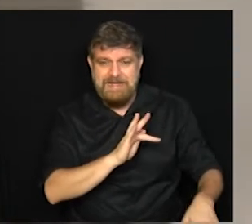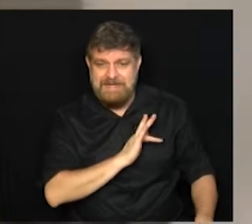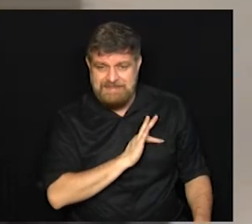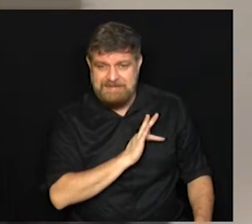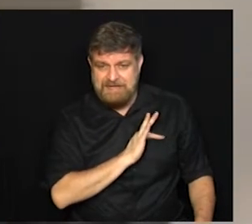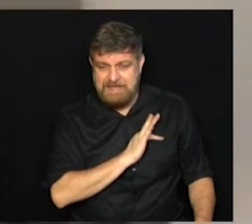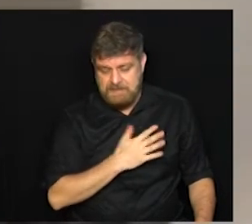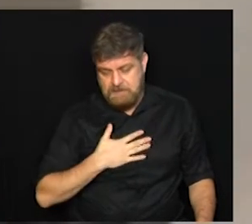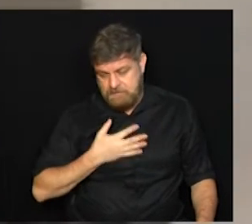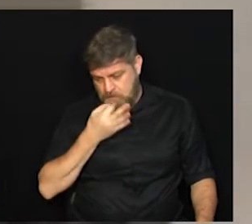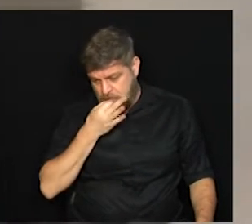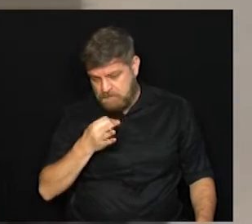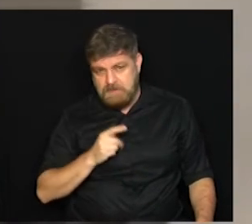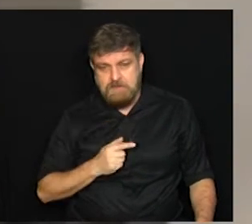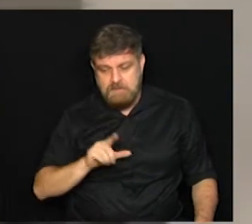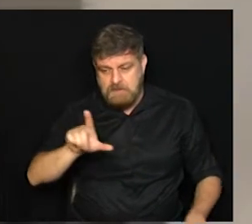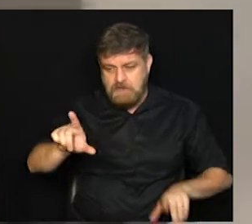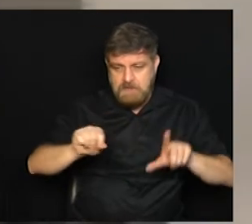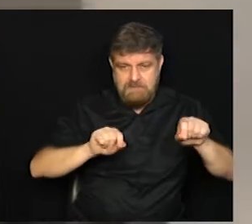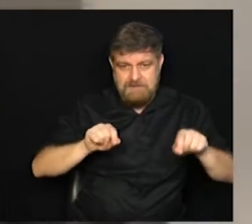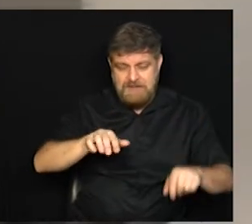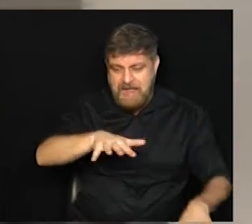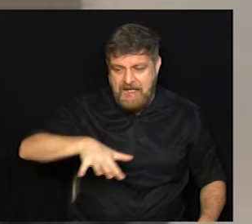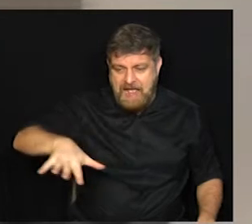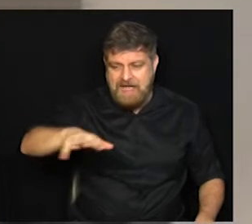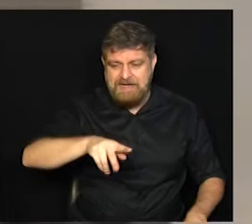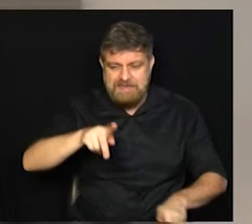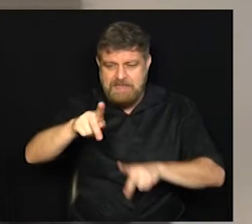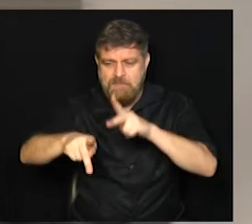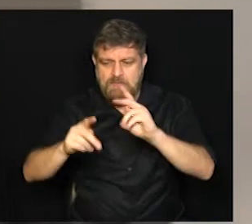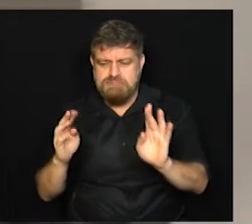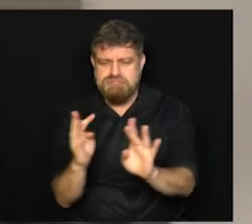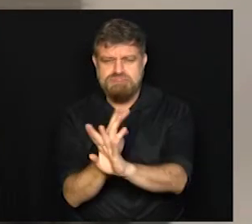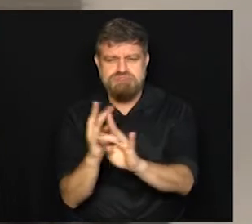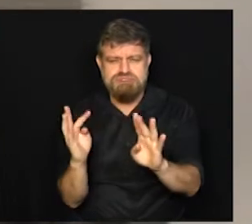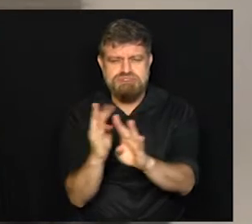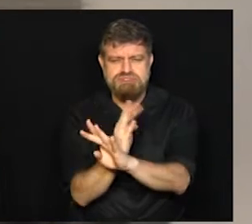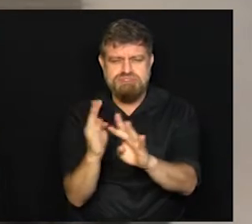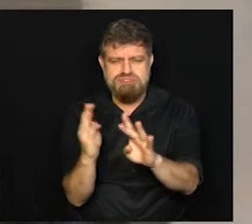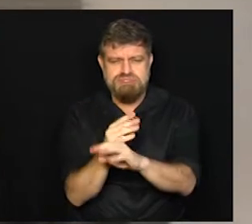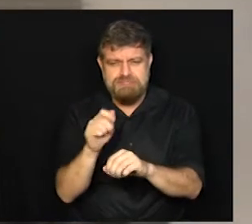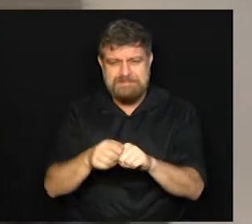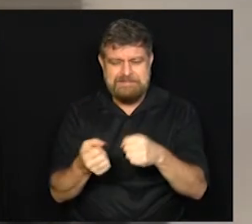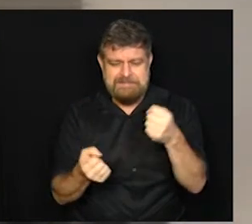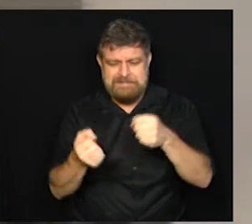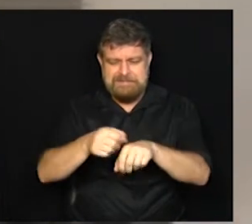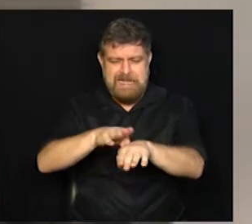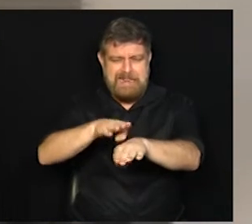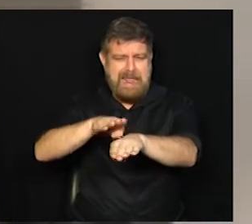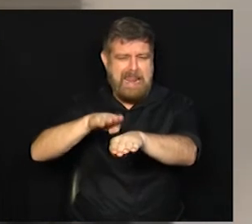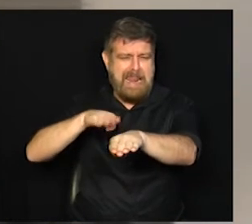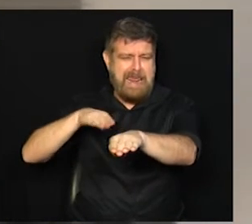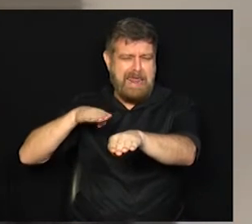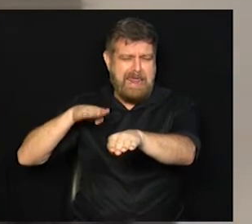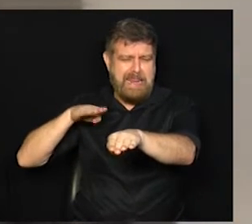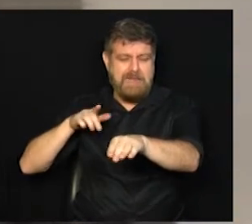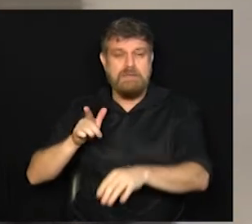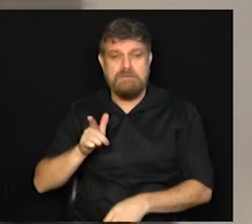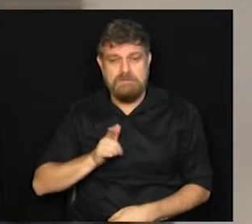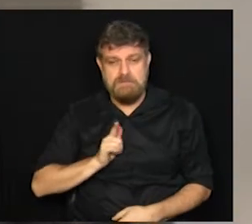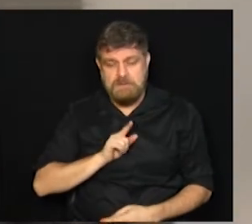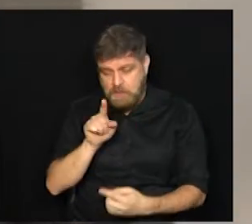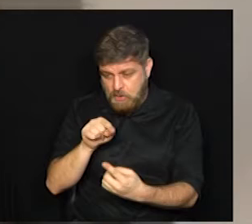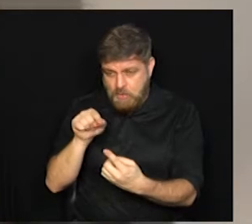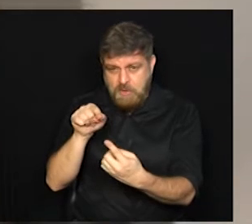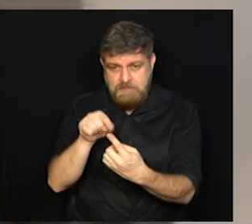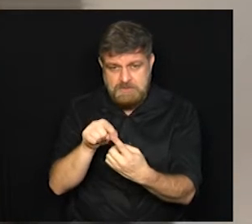falando? Você priorizar as regiões mais populosas, onde você tem um trânsito intenso, que o objetivo